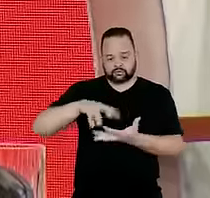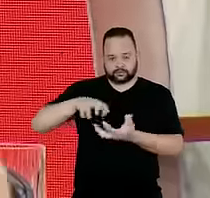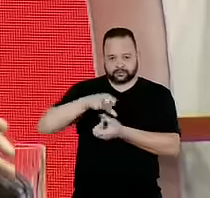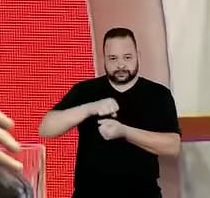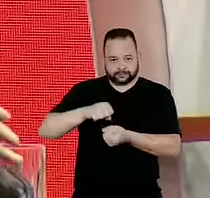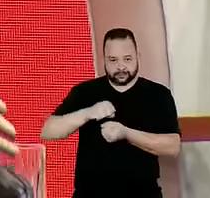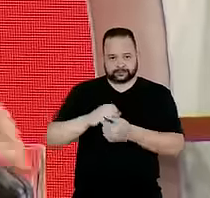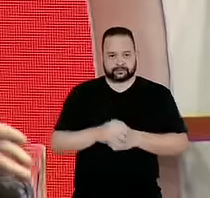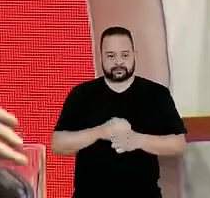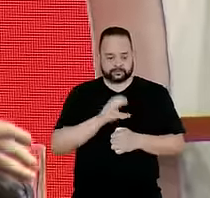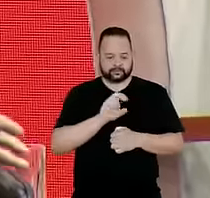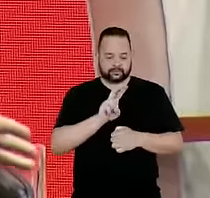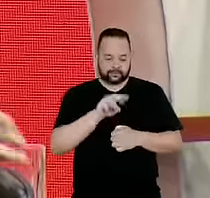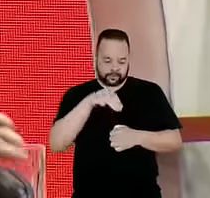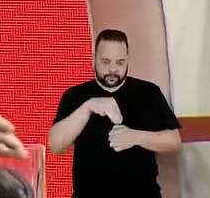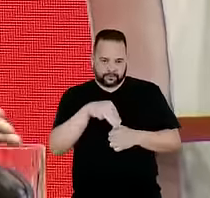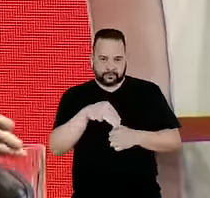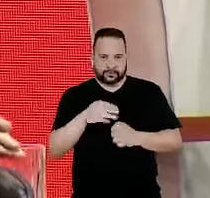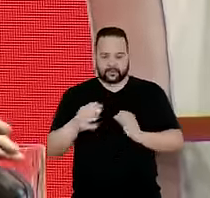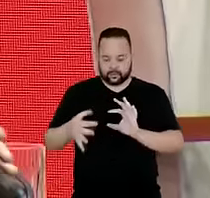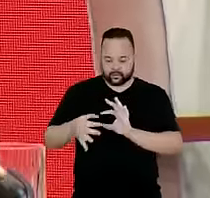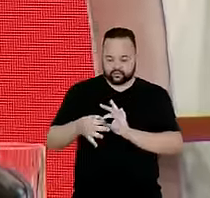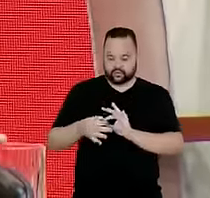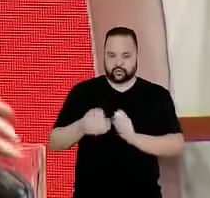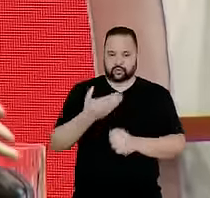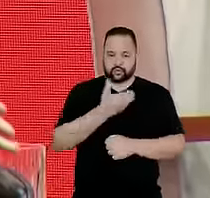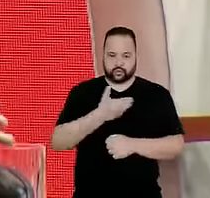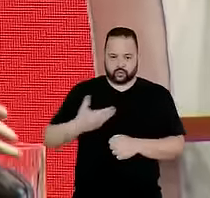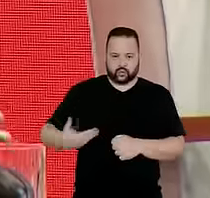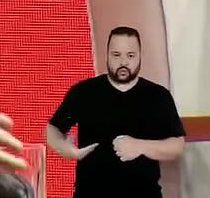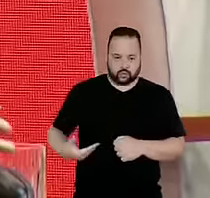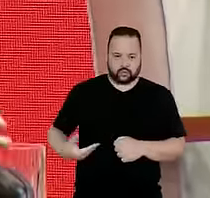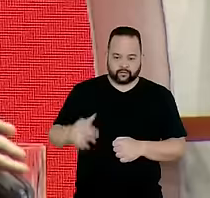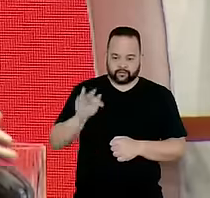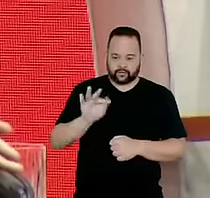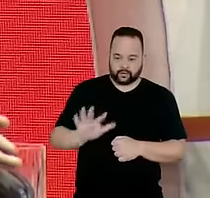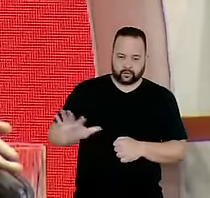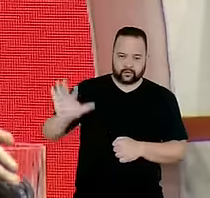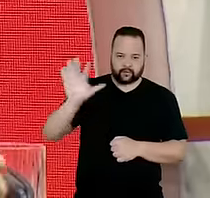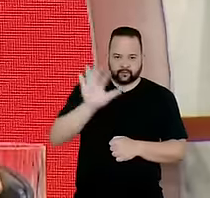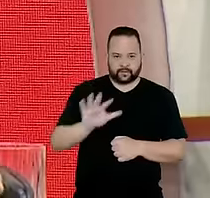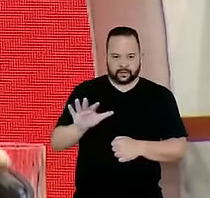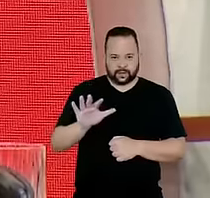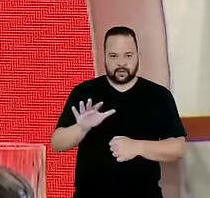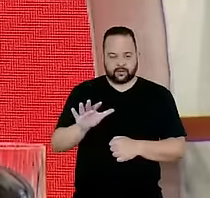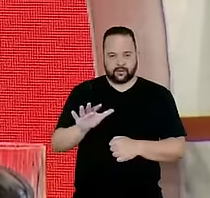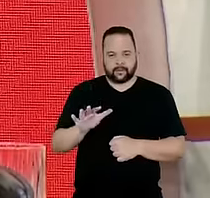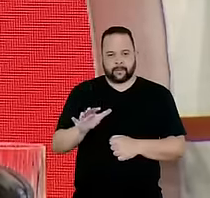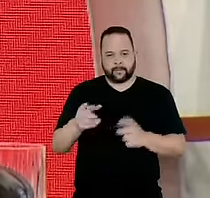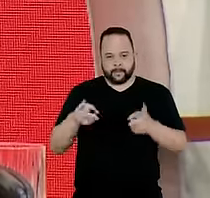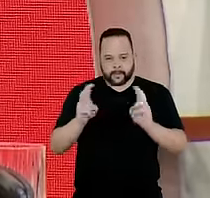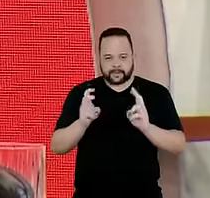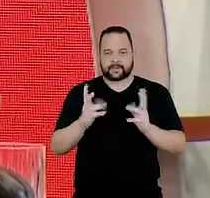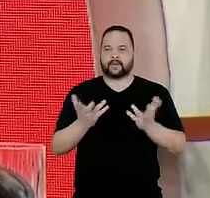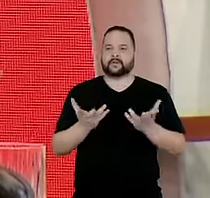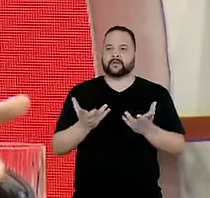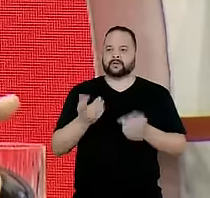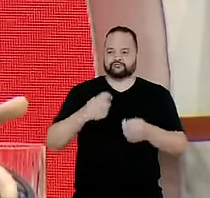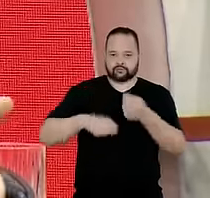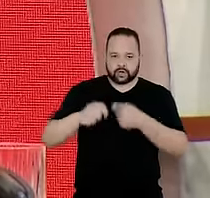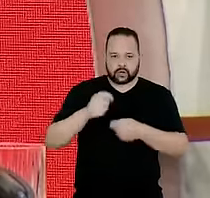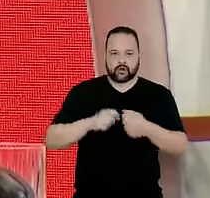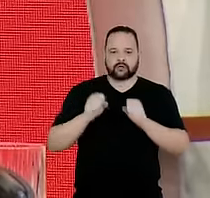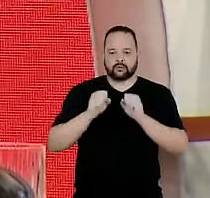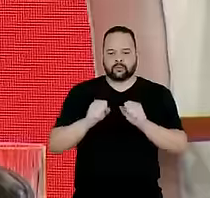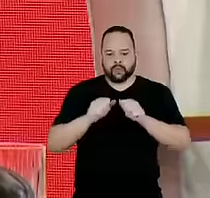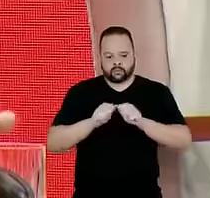enxerga que as Finanças sustentáveis no Brasil podem assumir uma dimensão mais Ampla recentemente a secretaria de